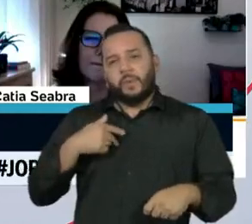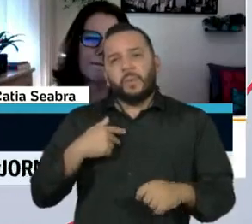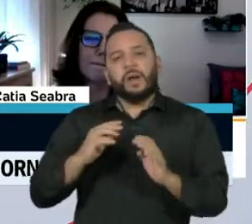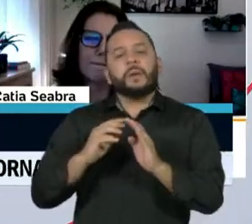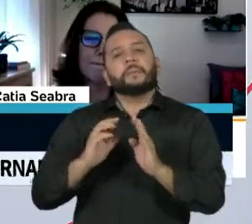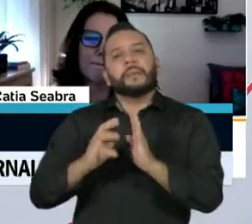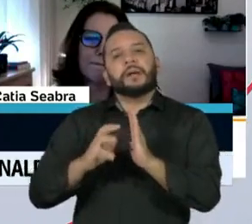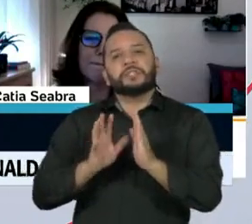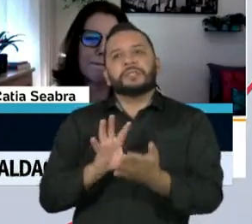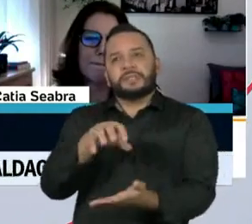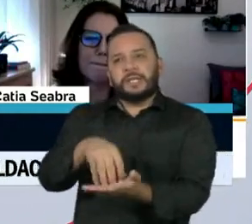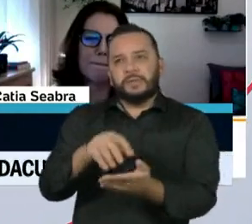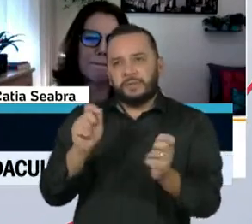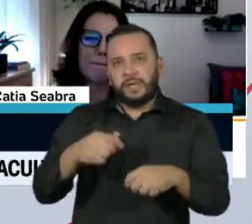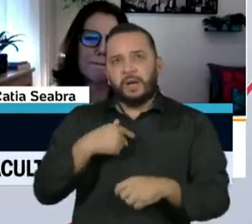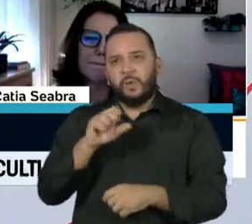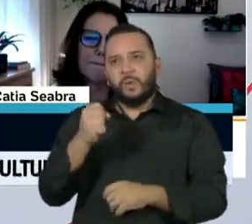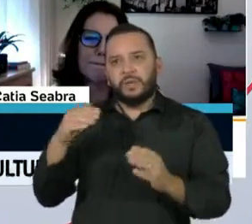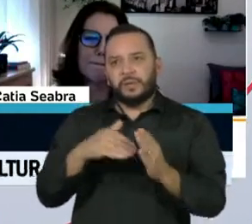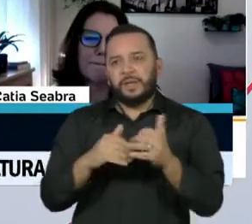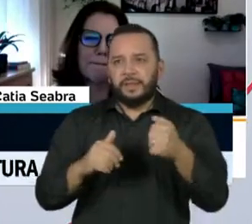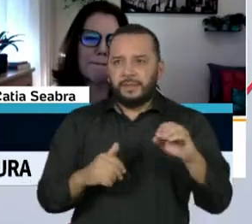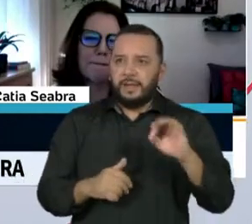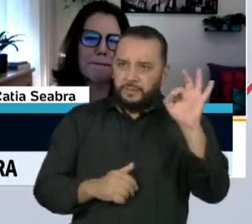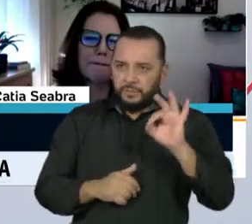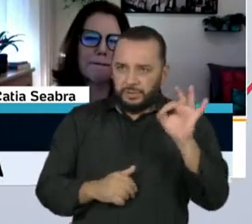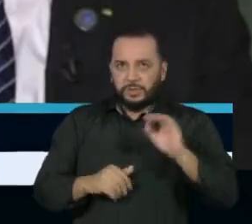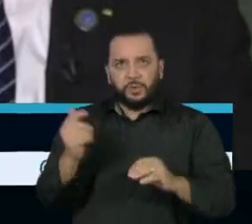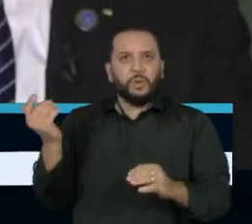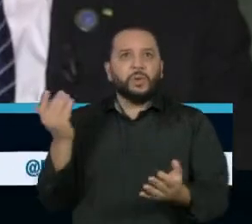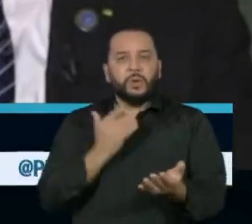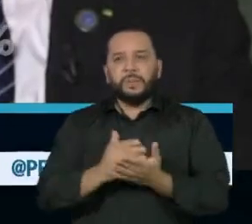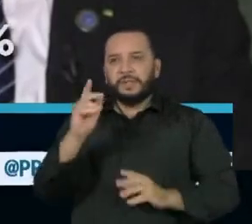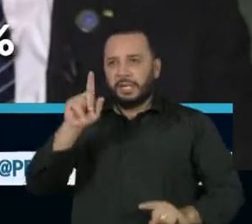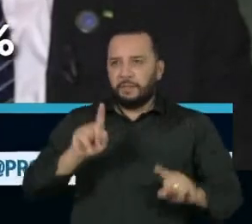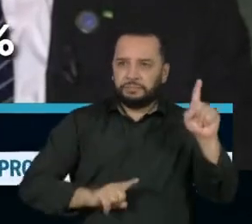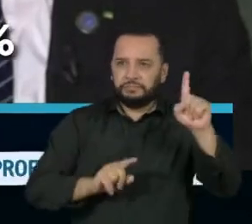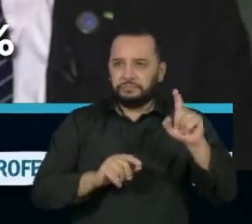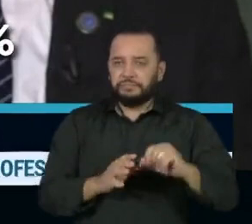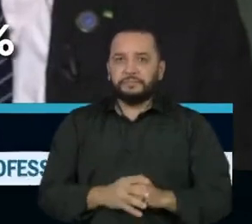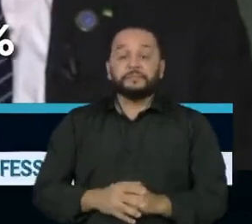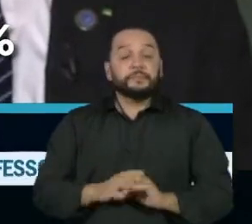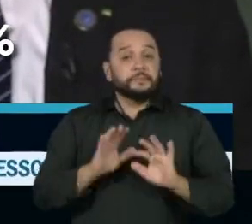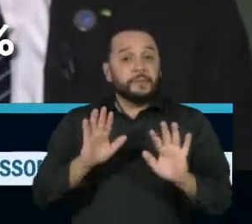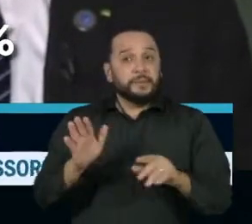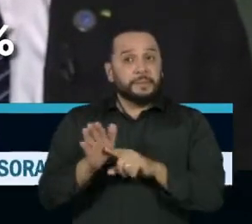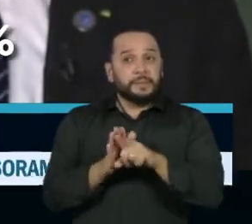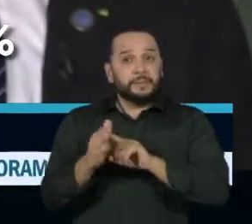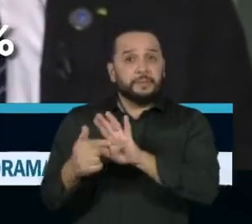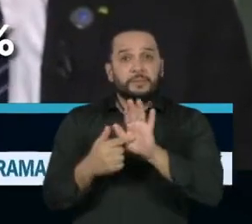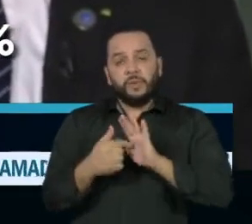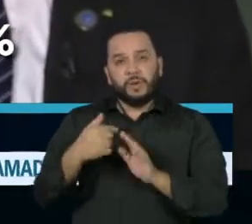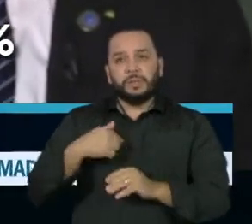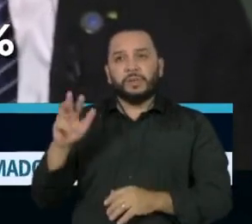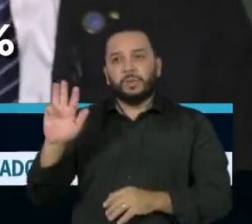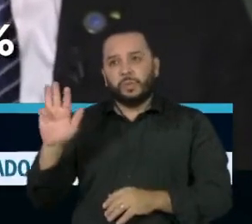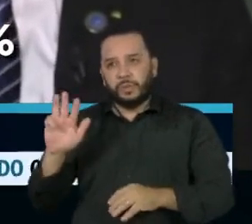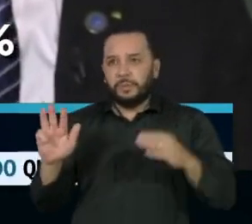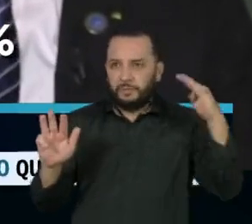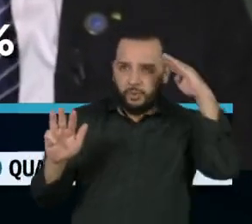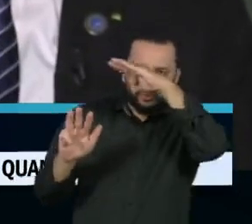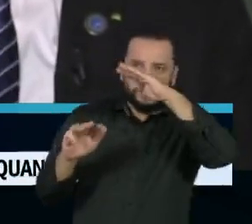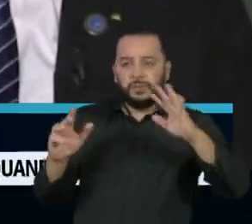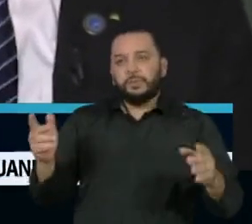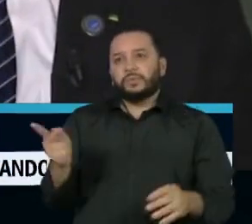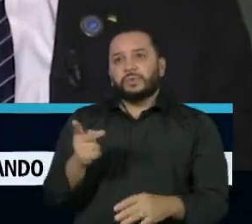do centro não tem algo em torno de oito a dez porcento a largada na convivência com os dados mostram que Lula e bolsonaro somam cerca